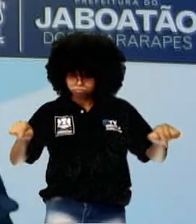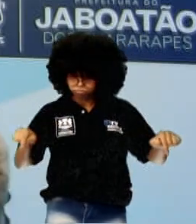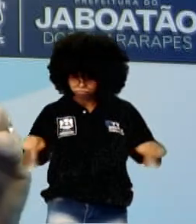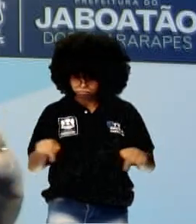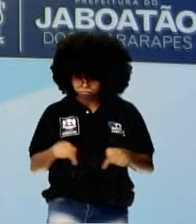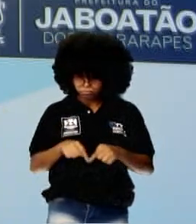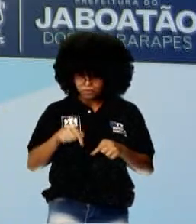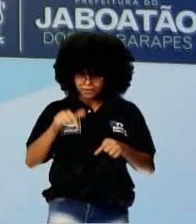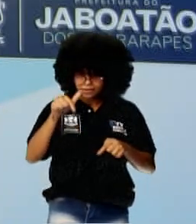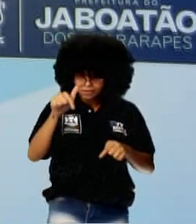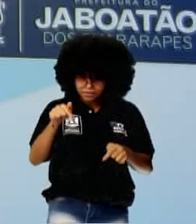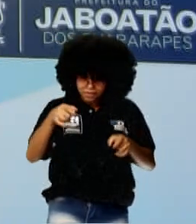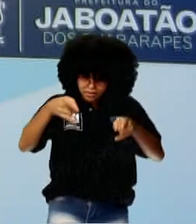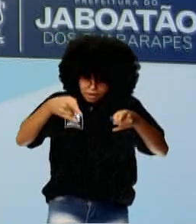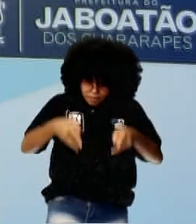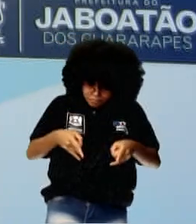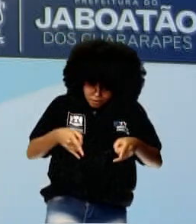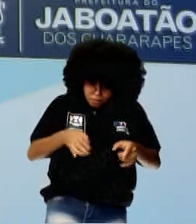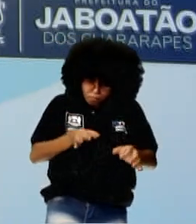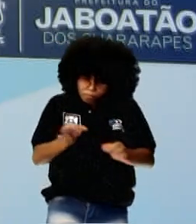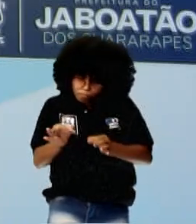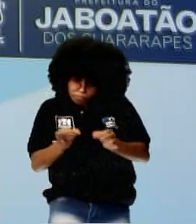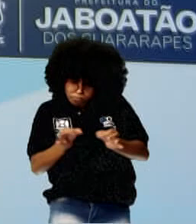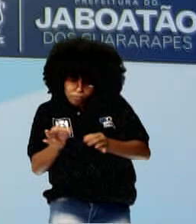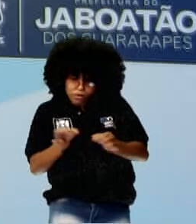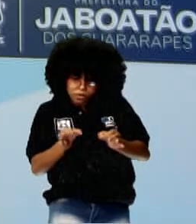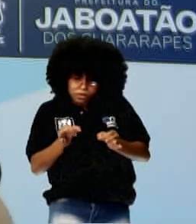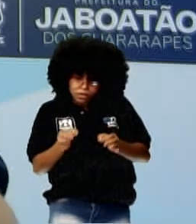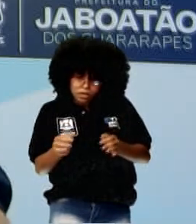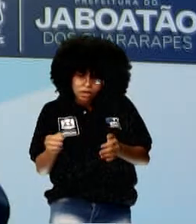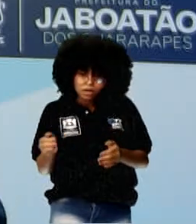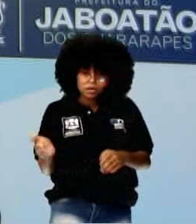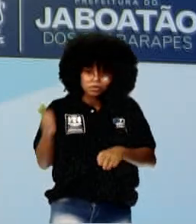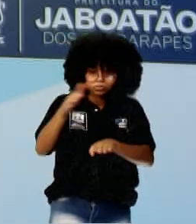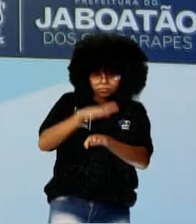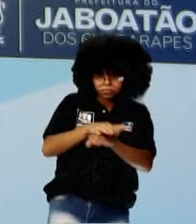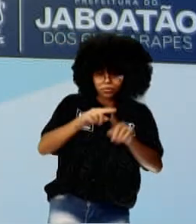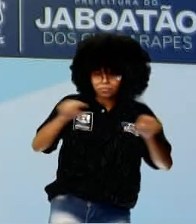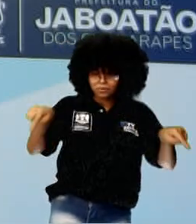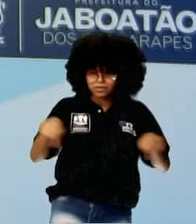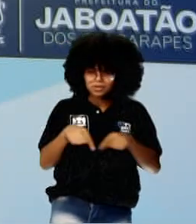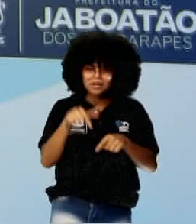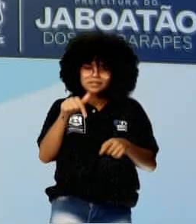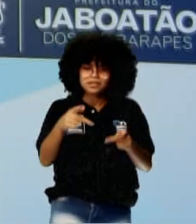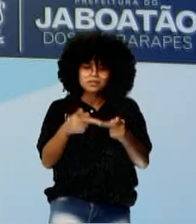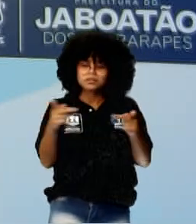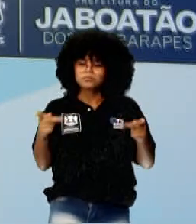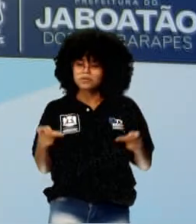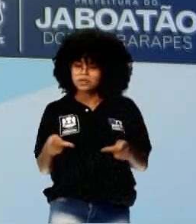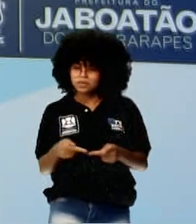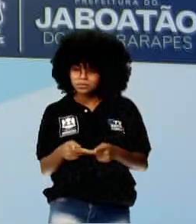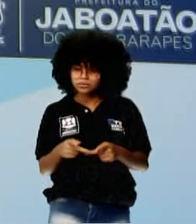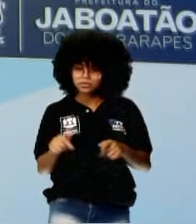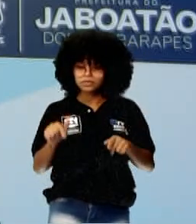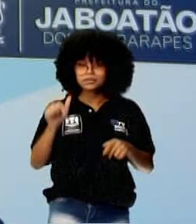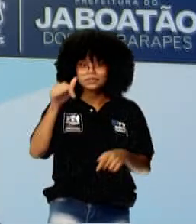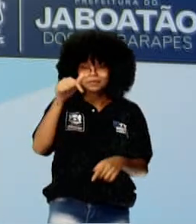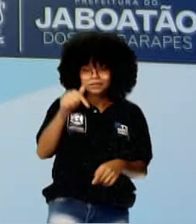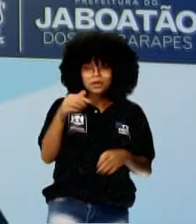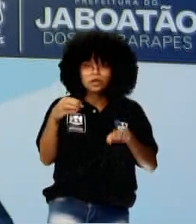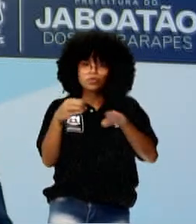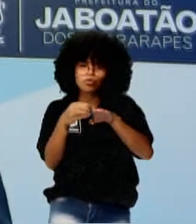7 caminhas bem forradinhas. Sobre a mesa, 7 pratos, 7 tacinhas e 7